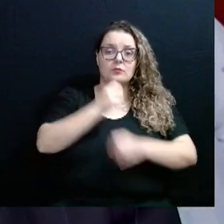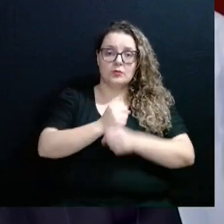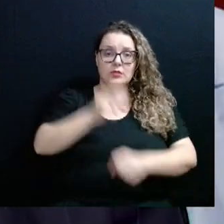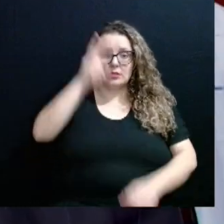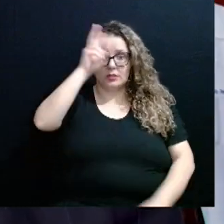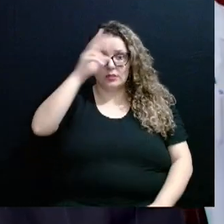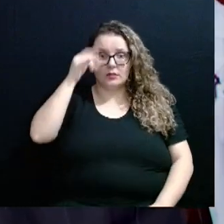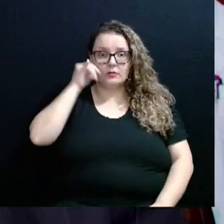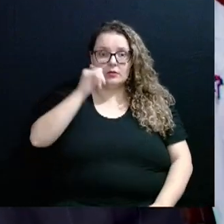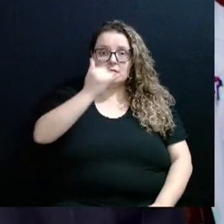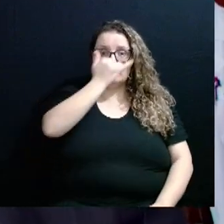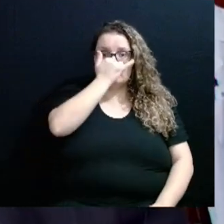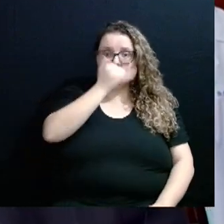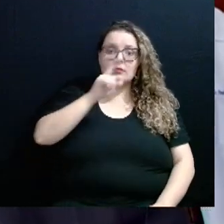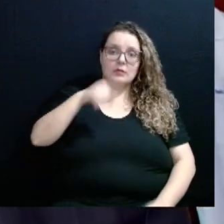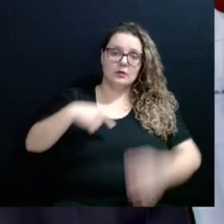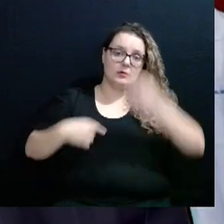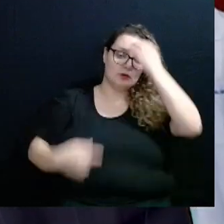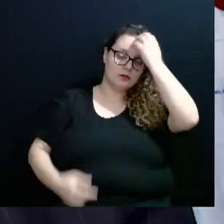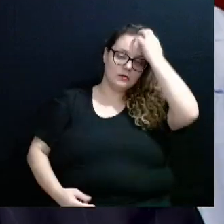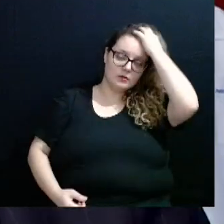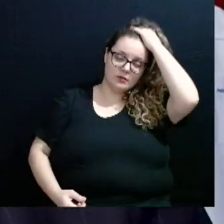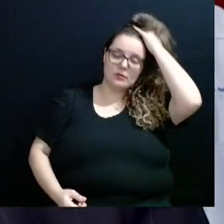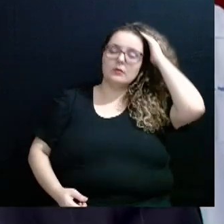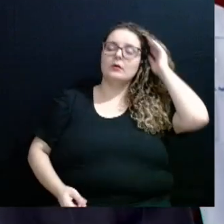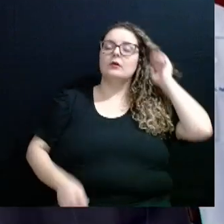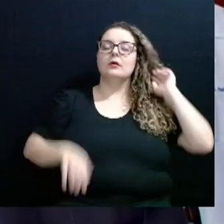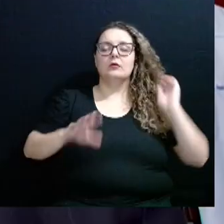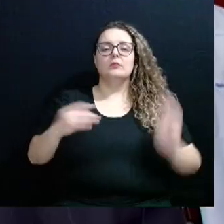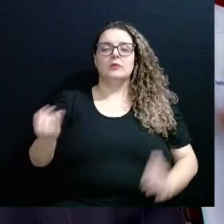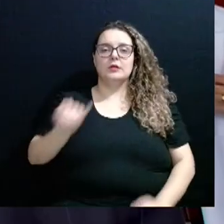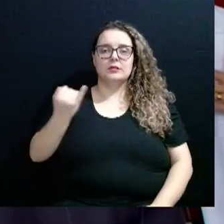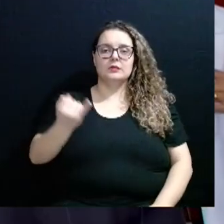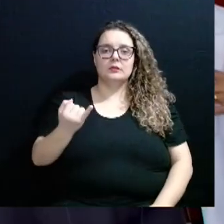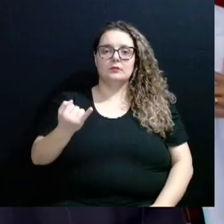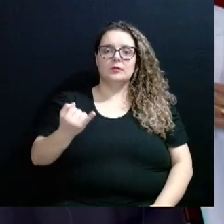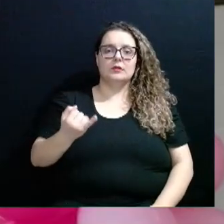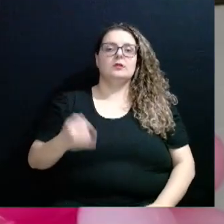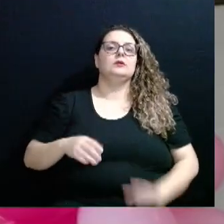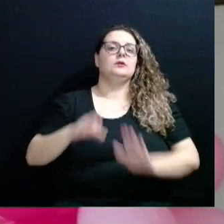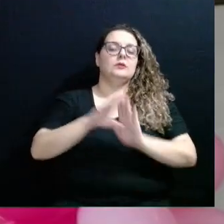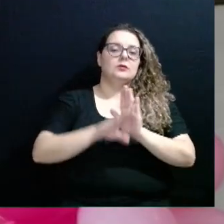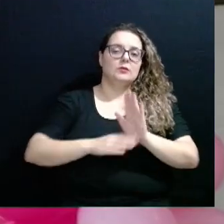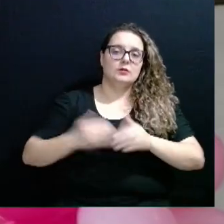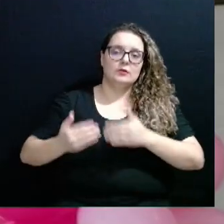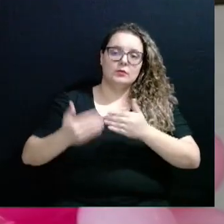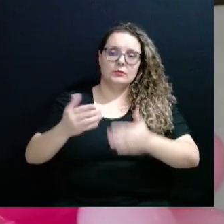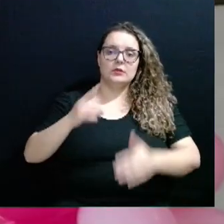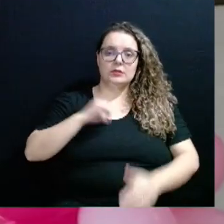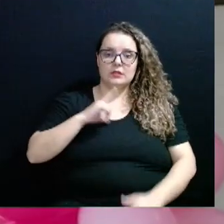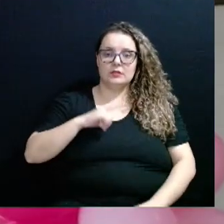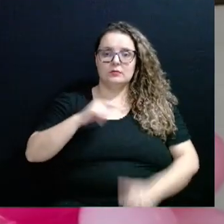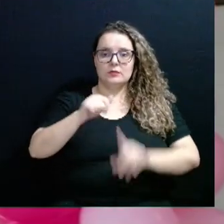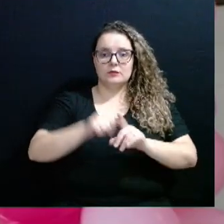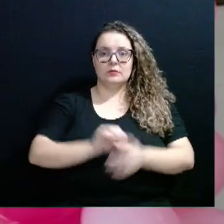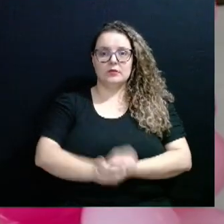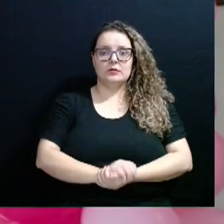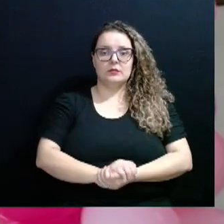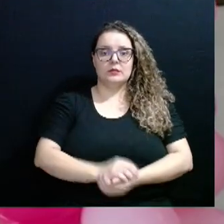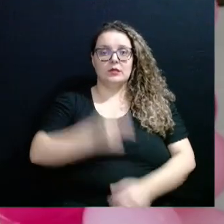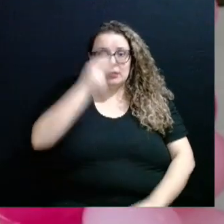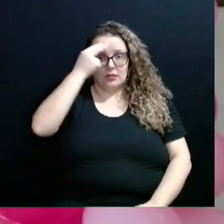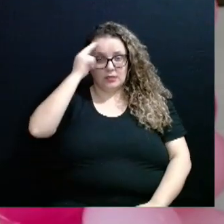E isso é o mais interessante de tudo nas programações que teremos ao longo do mês. E Gabriel, eu também conversei com o